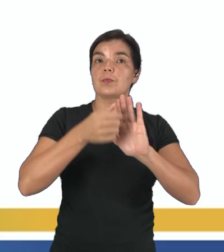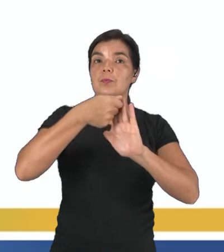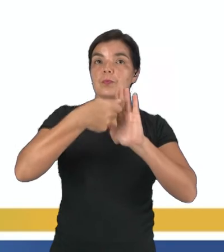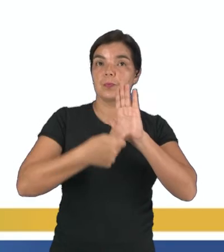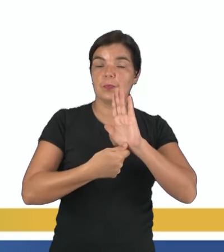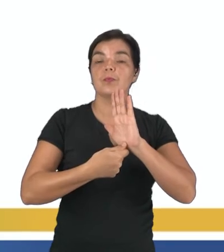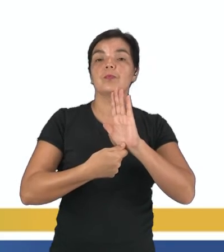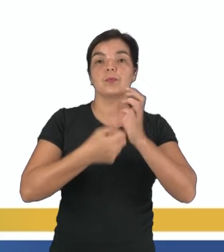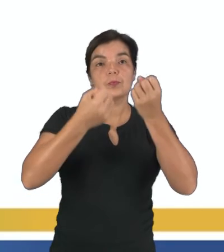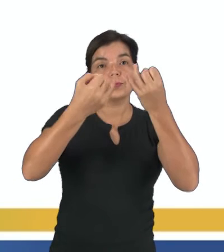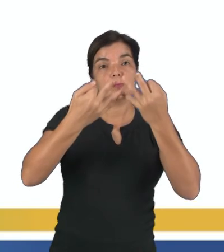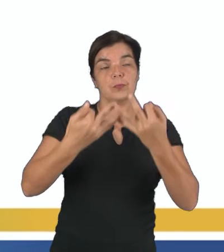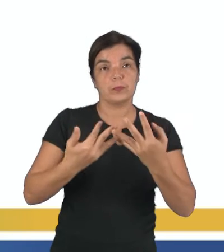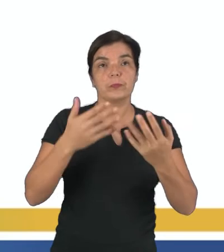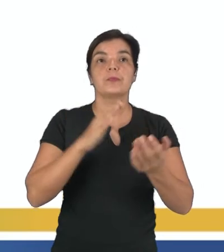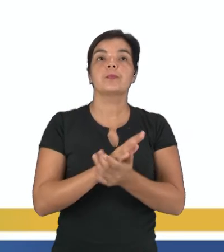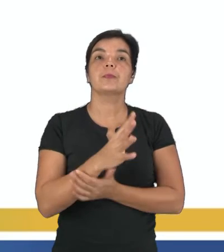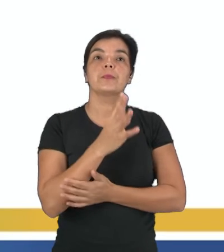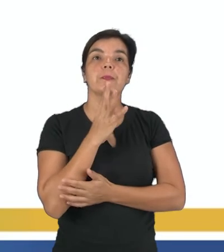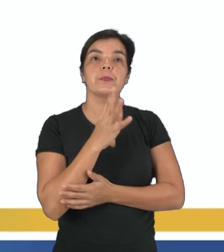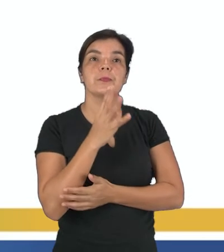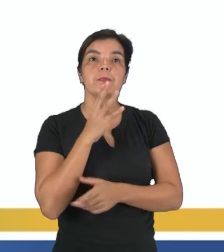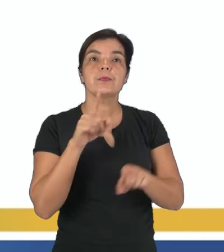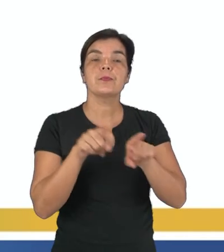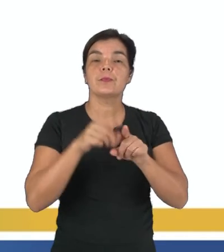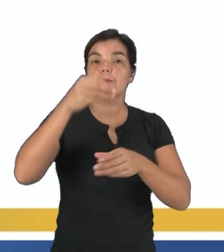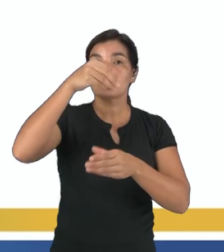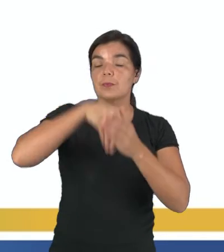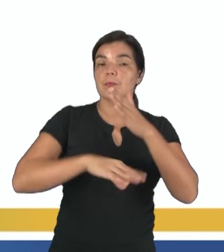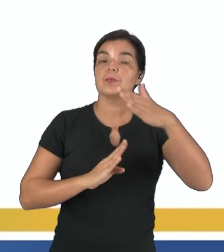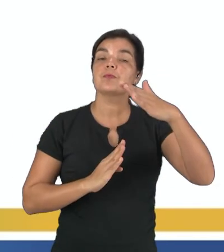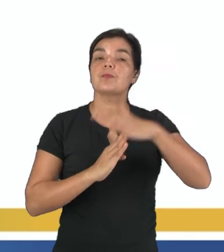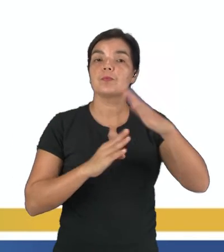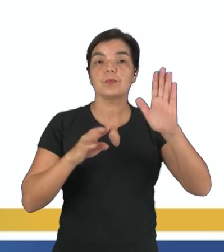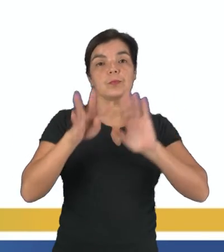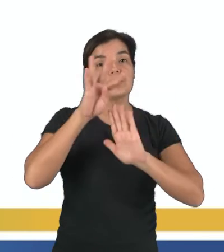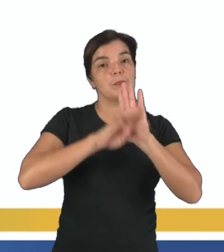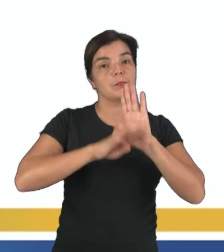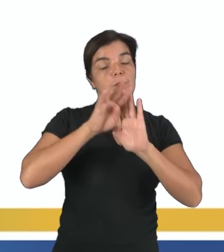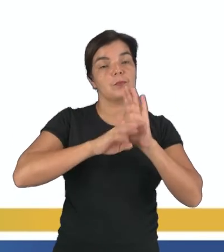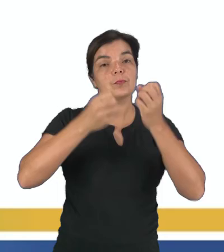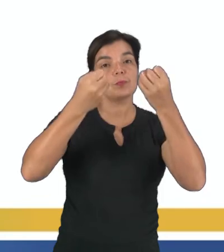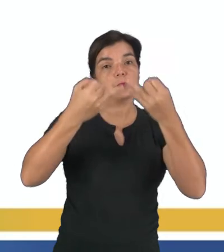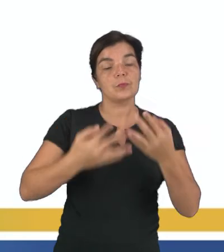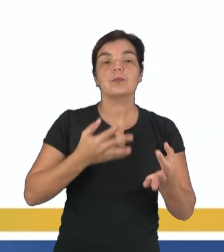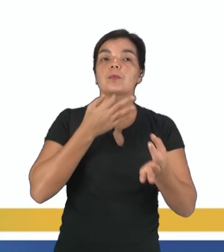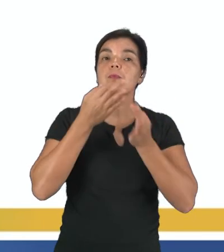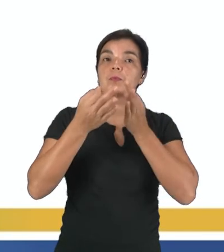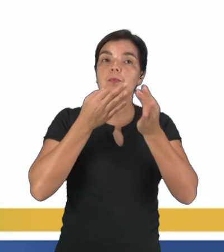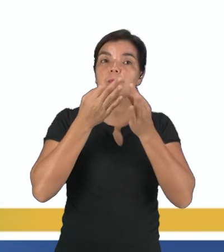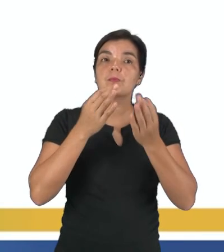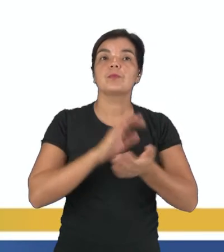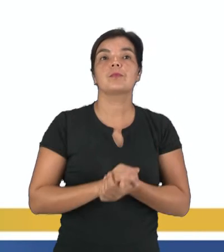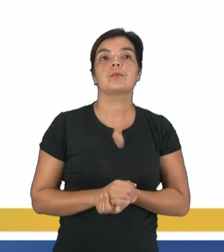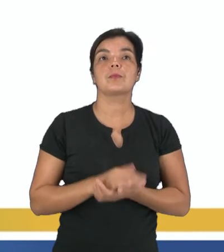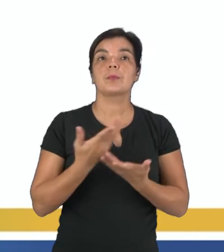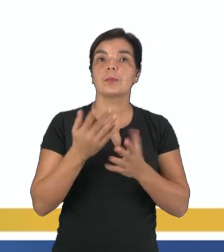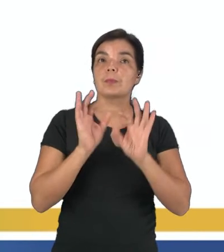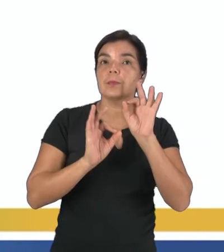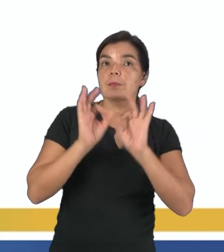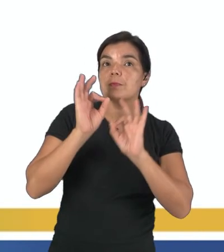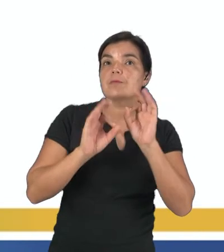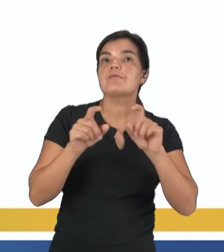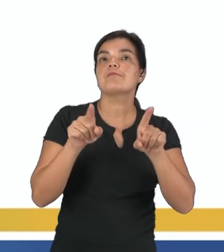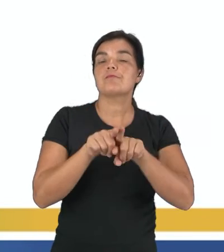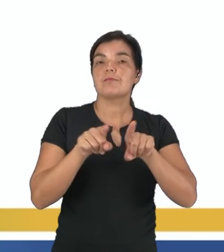aplicar conceitos das áreas de conhecimento dentro dos limites do texto dissertativo argumentativo. Então, para construir bem,